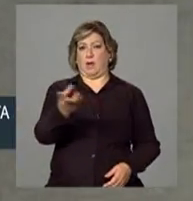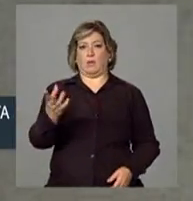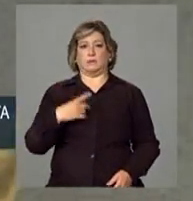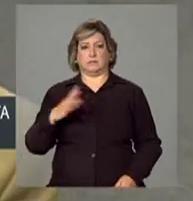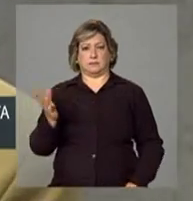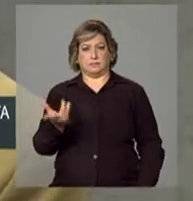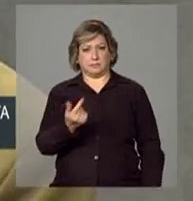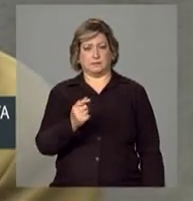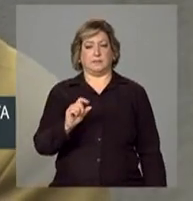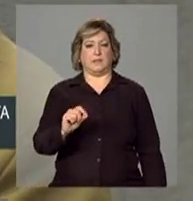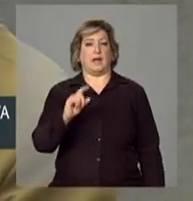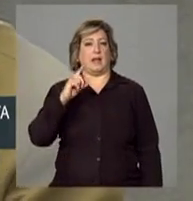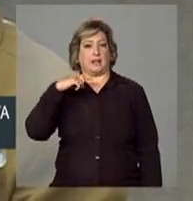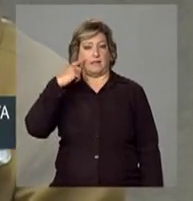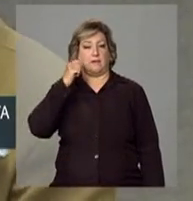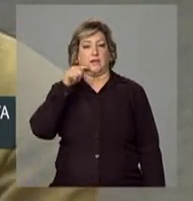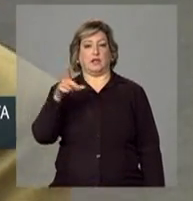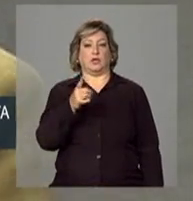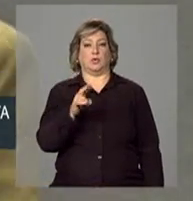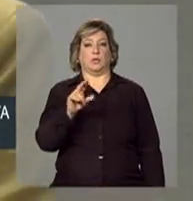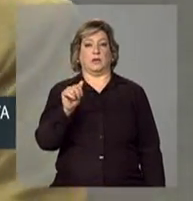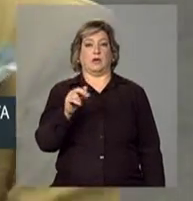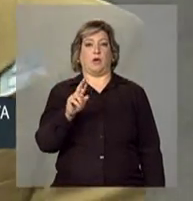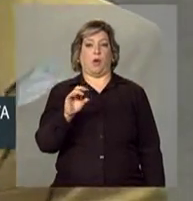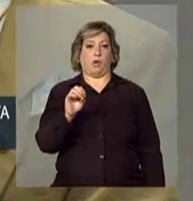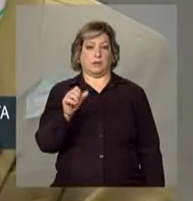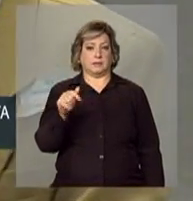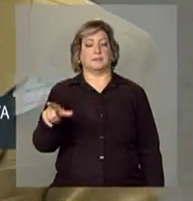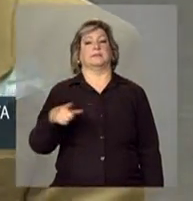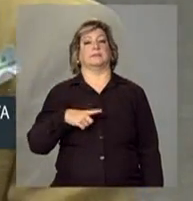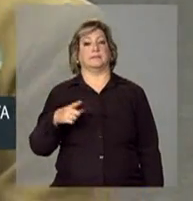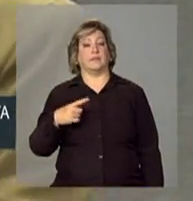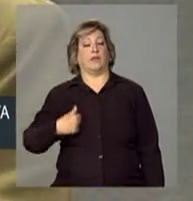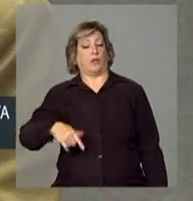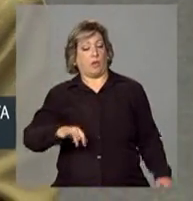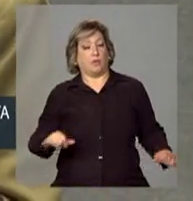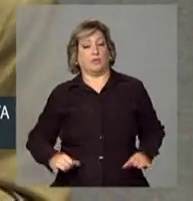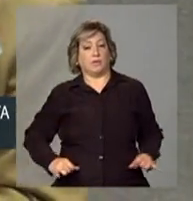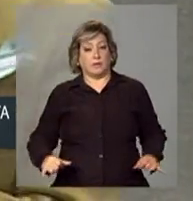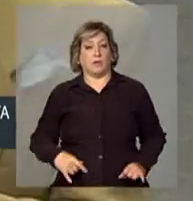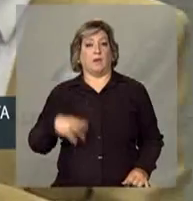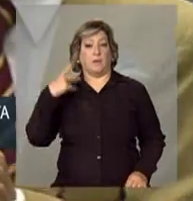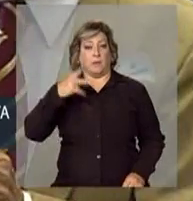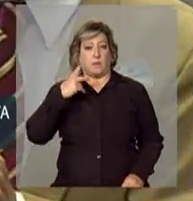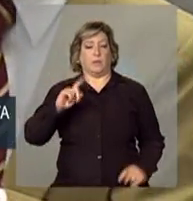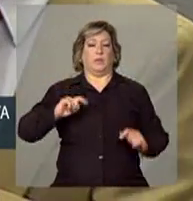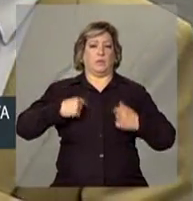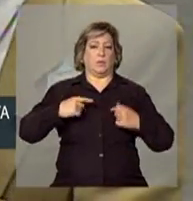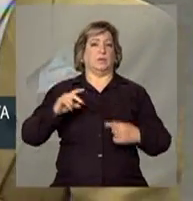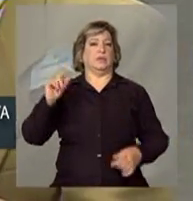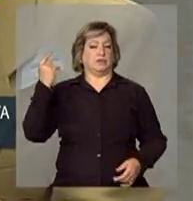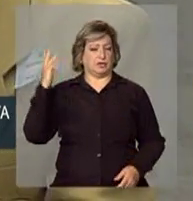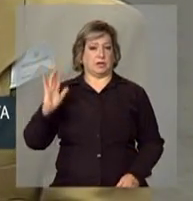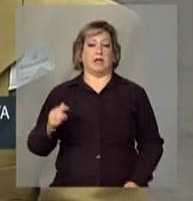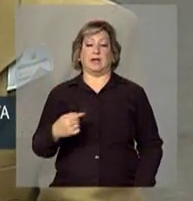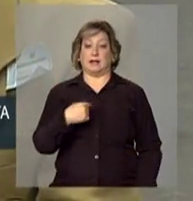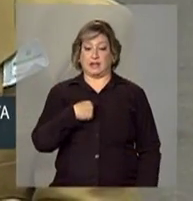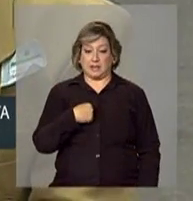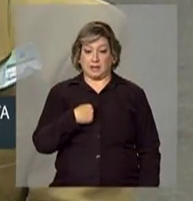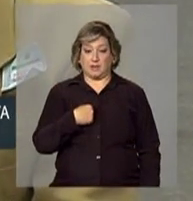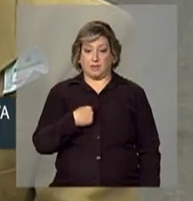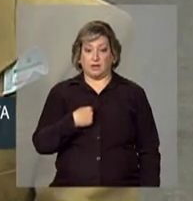Carlos Dias, doutora Rosa, fomos advogados e perseguidos políticos, e por isso também fomos perseguidos. Eu